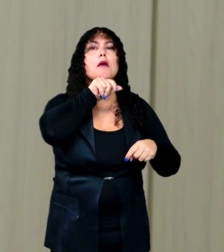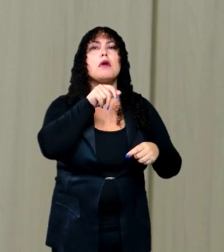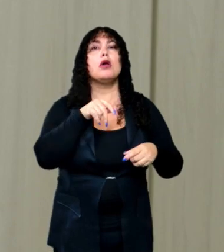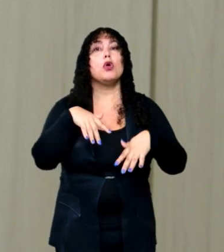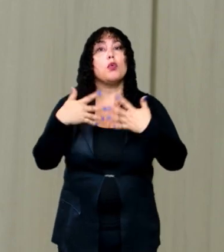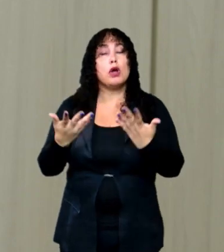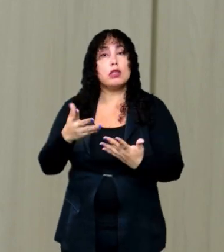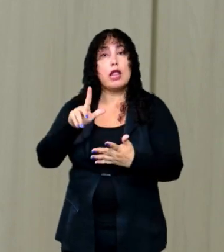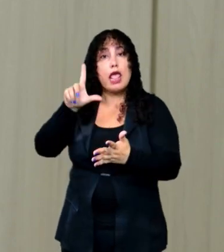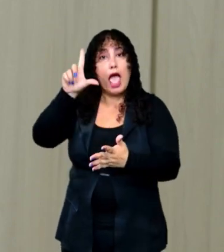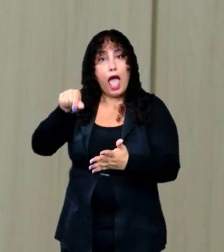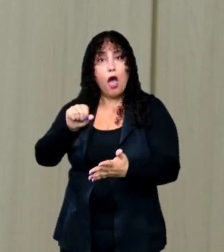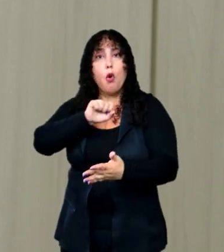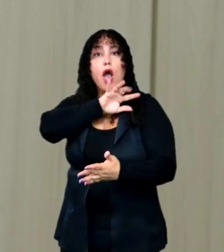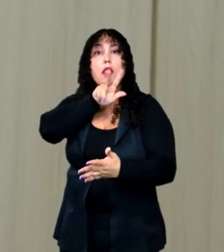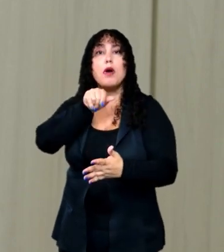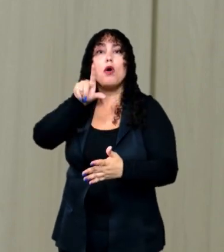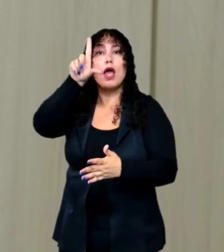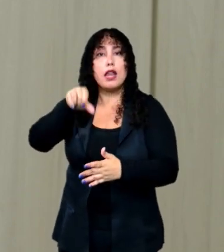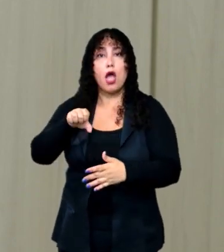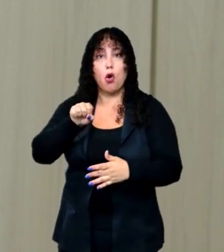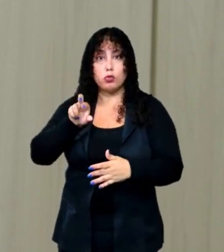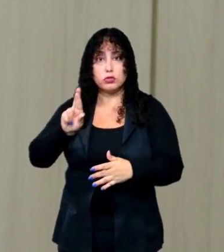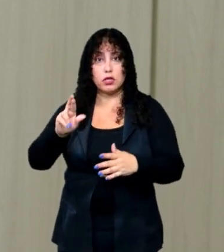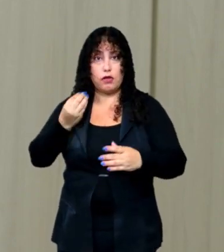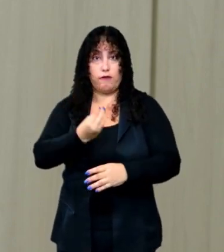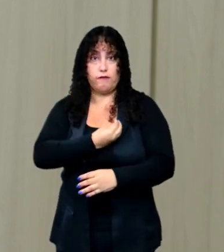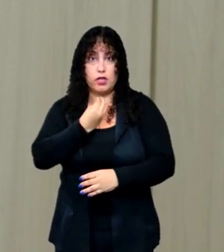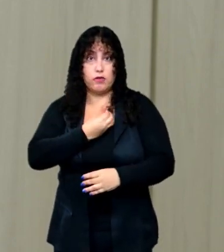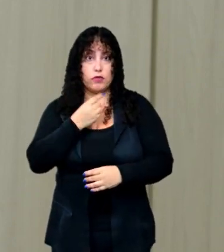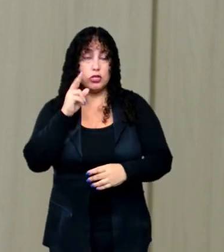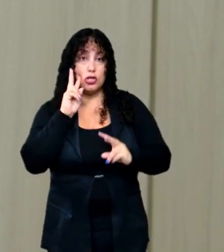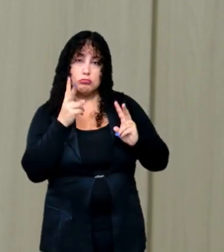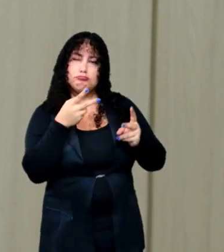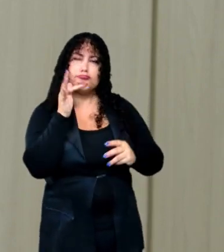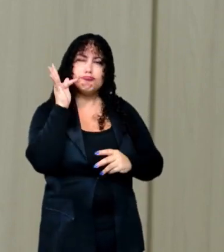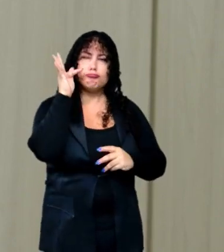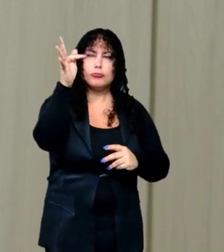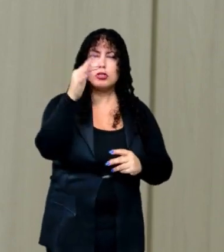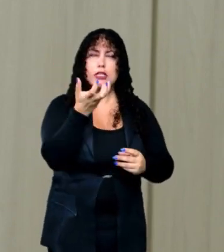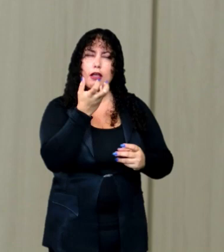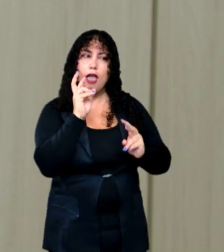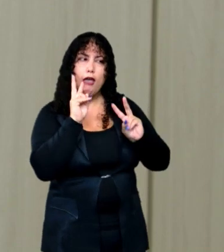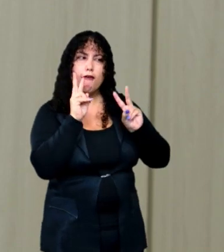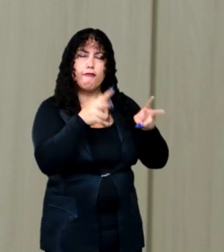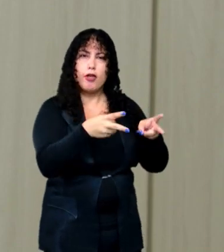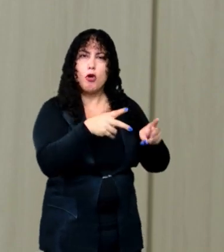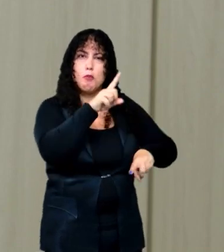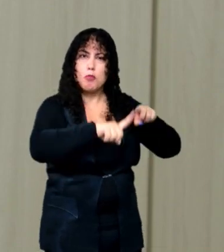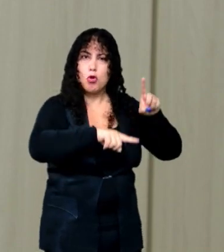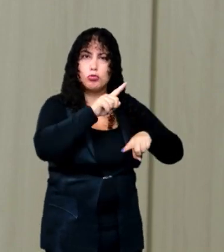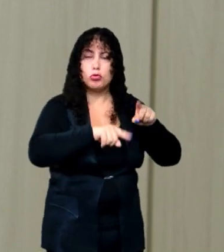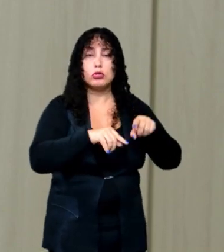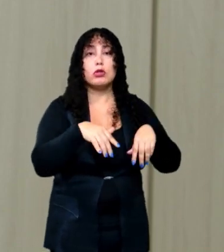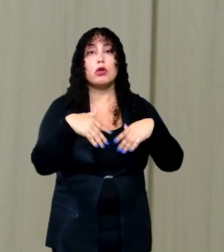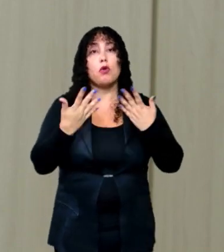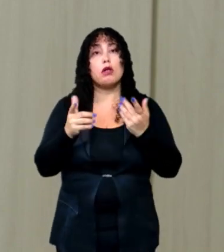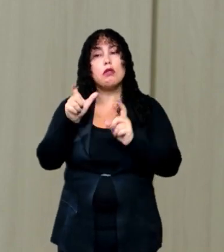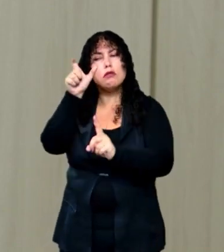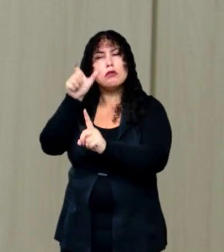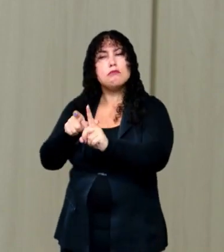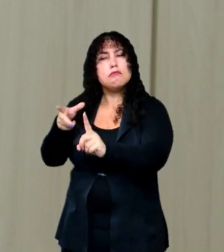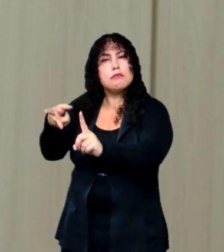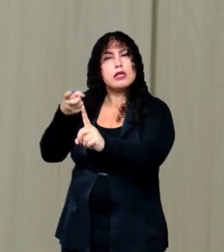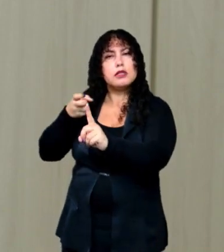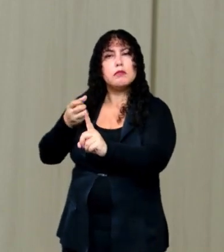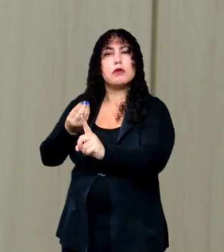ele é um ser vivo. Tá certo que as pessoas visam o produto dele, mas eu não posso olhar ele como um produto enquanto ele está vivo. Eu tenho